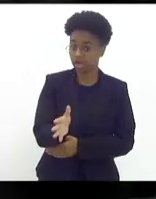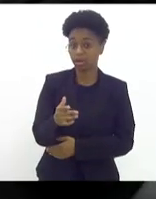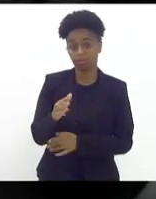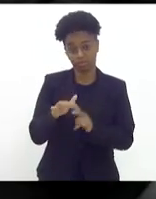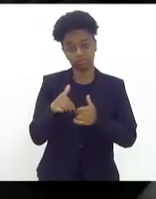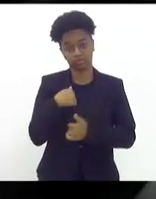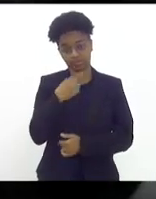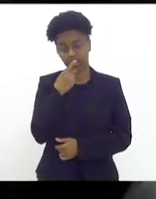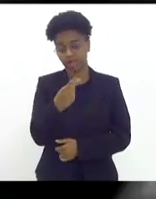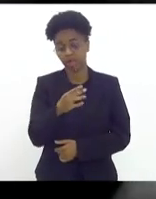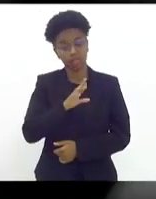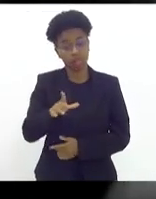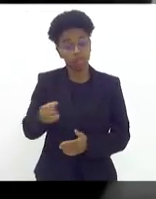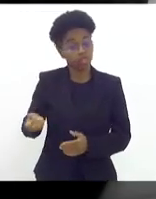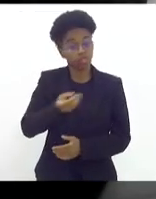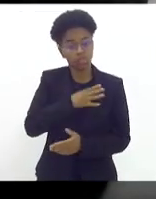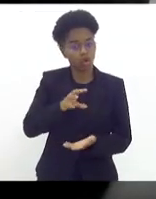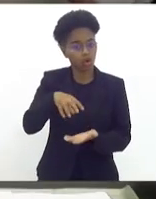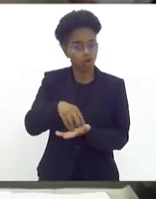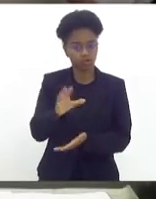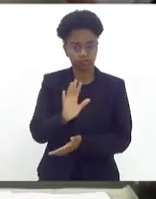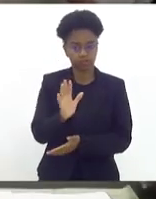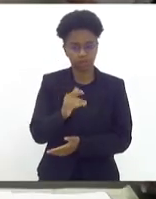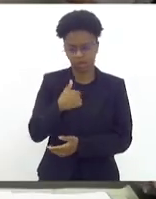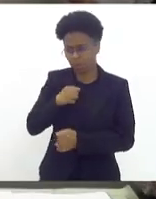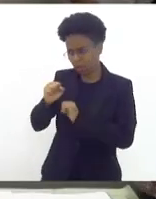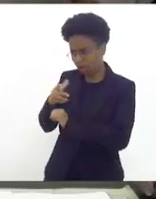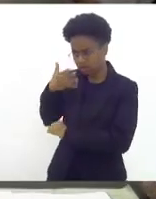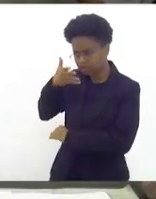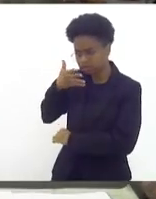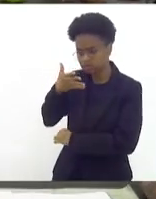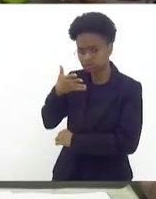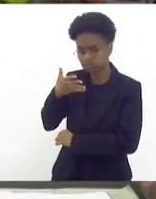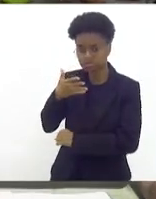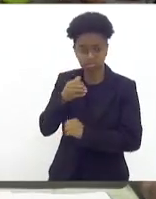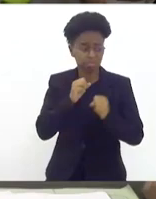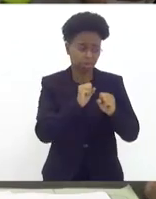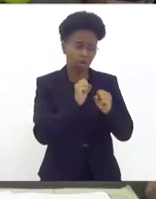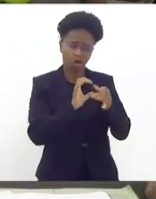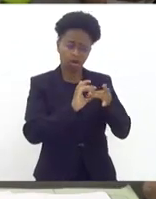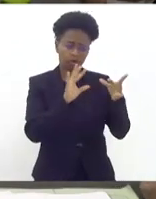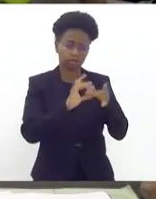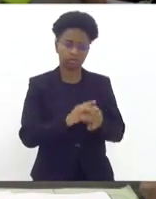referi. Não há novas unidades. A senhora me dá uma parte? Com toda certeza.